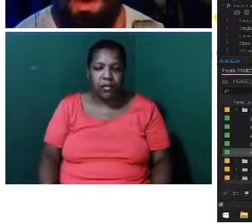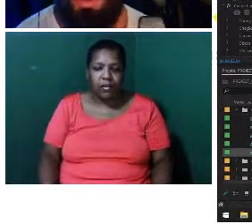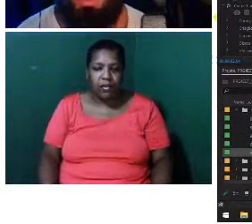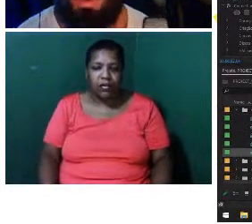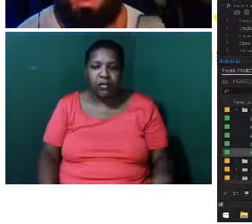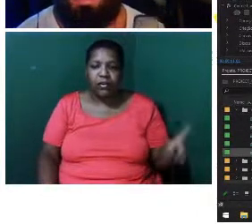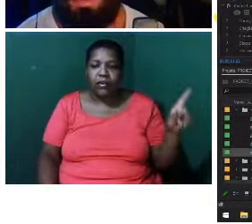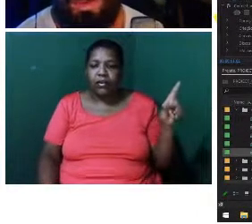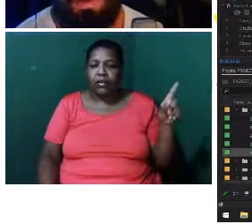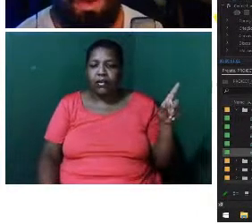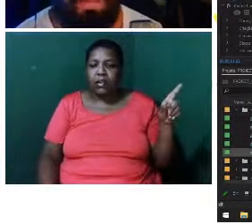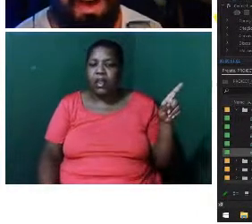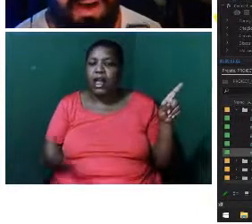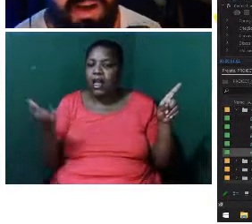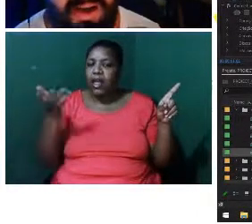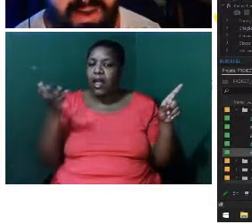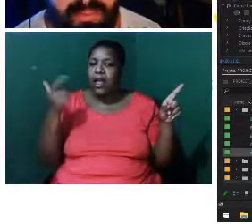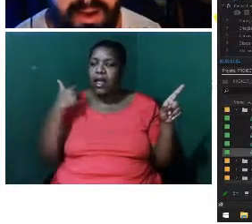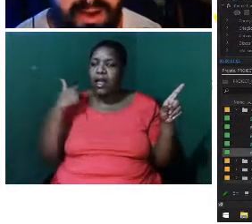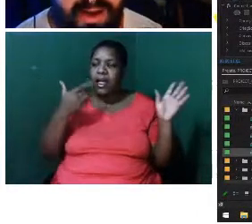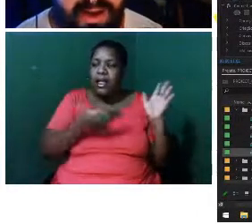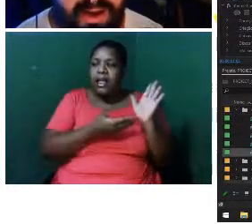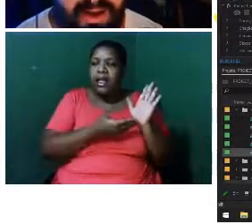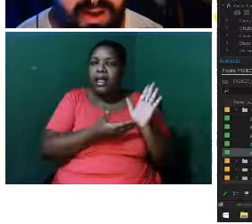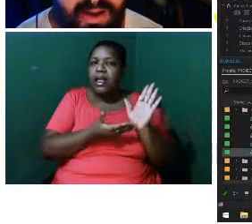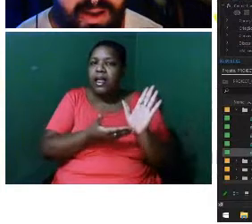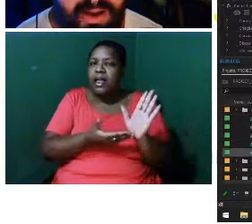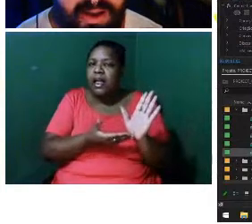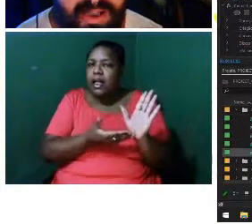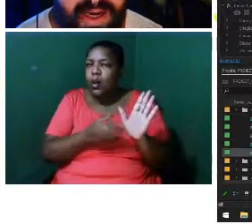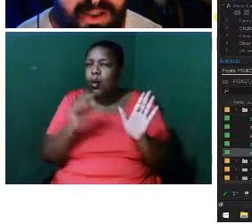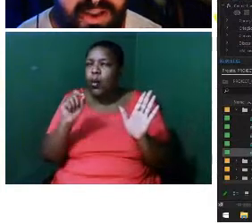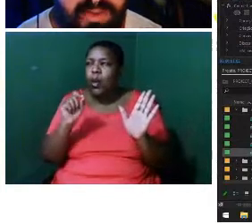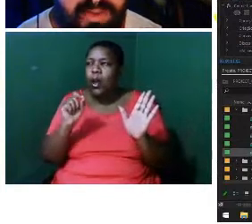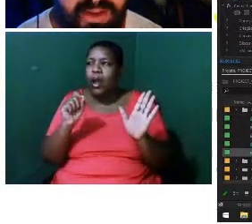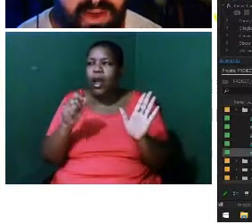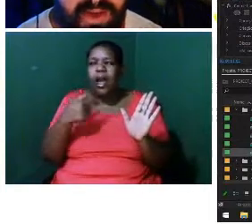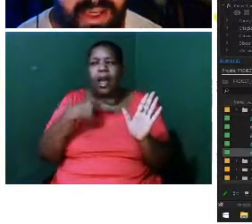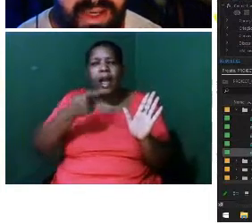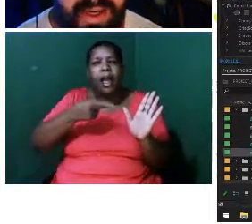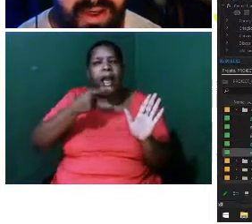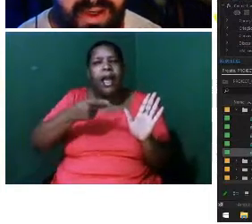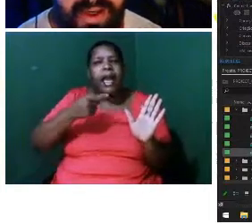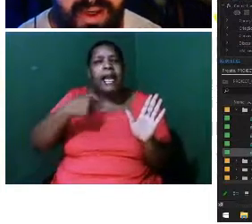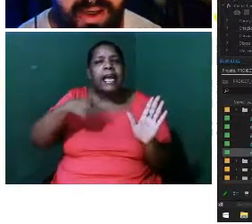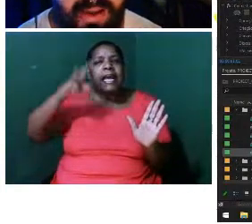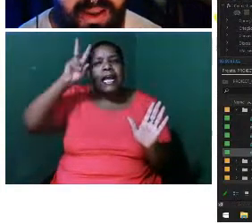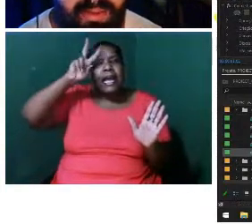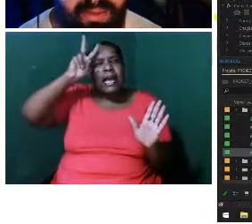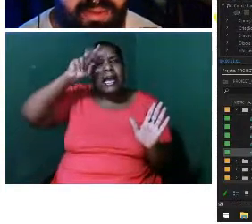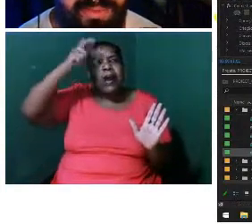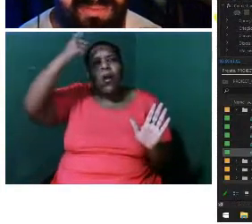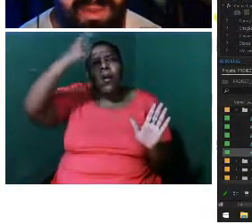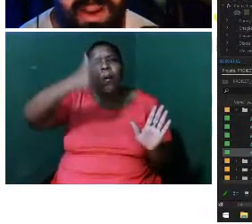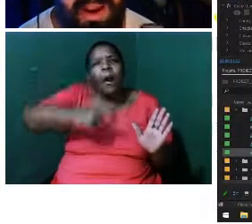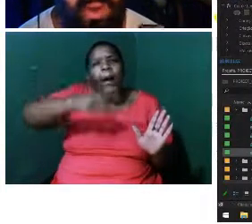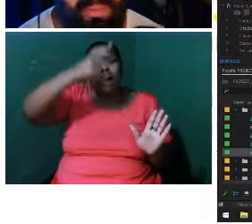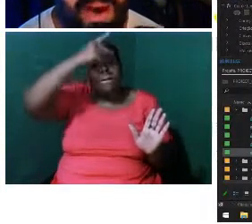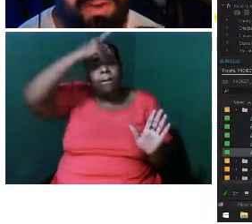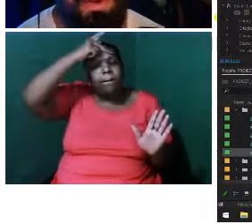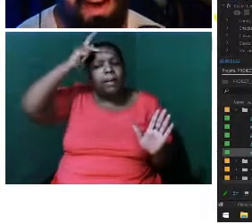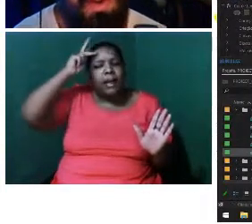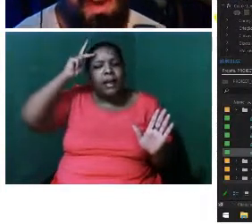eu meio que quis trazer uma uma narrativa de alguém que tava